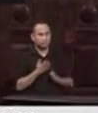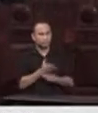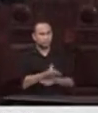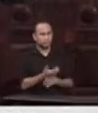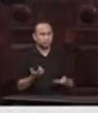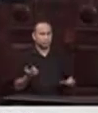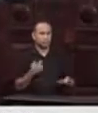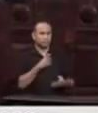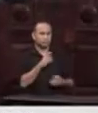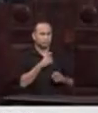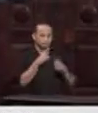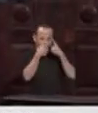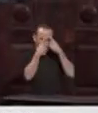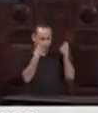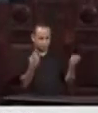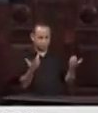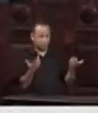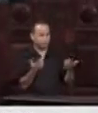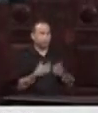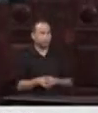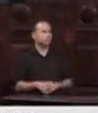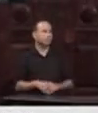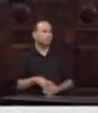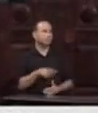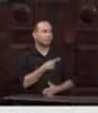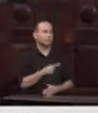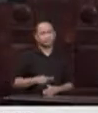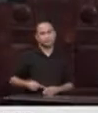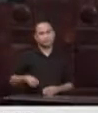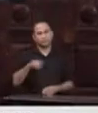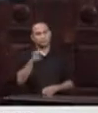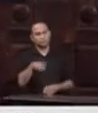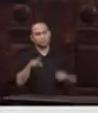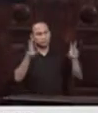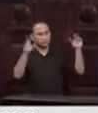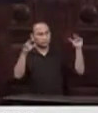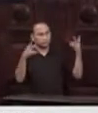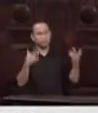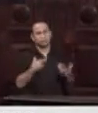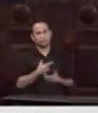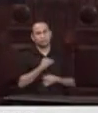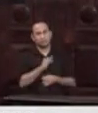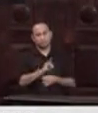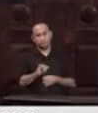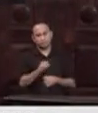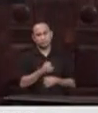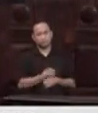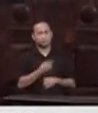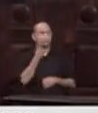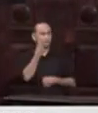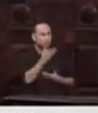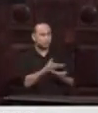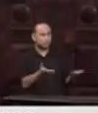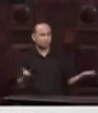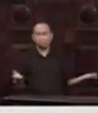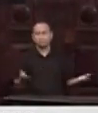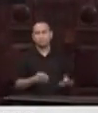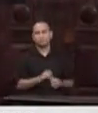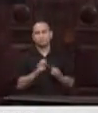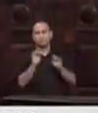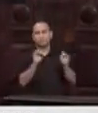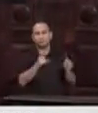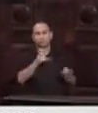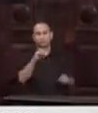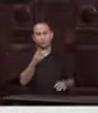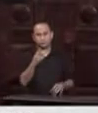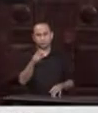e tendo seu futuro roubado. Senhor presidente, um último assunto, gostaria de informar os deputados presentes, em especial o deputado Chico Machado,